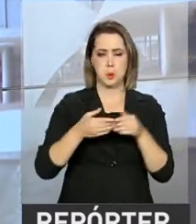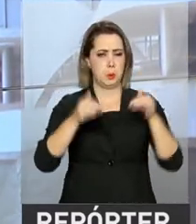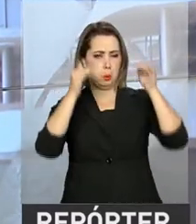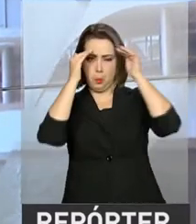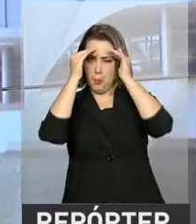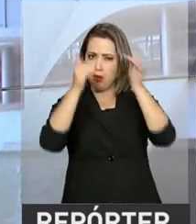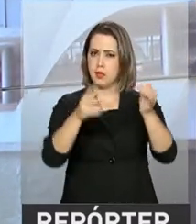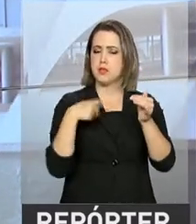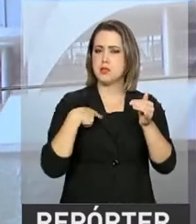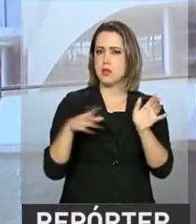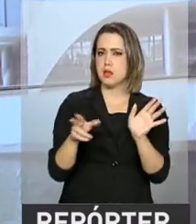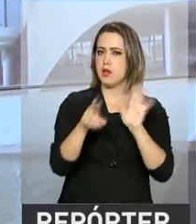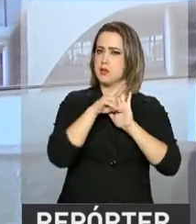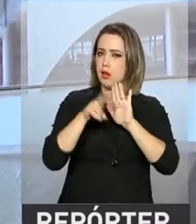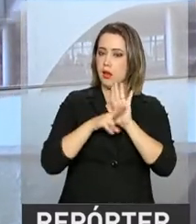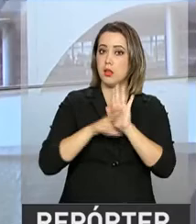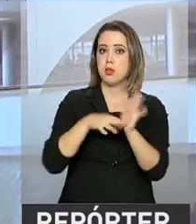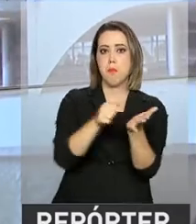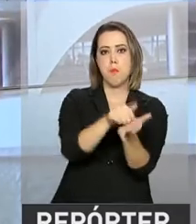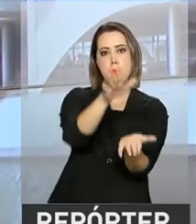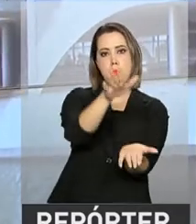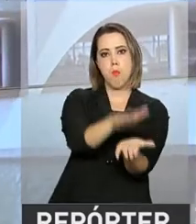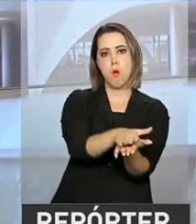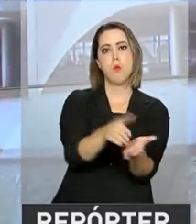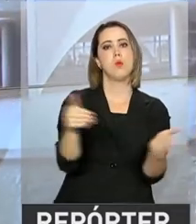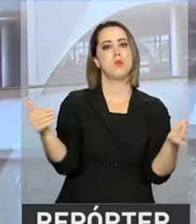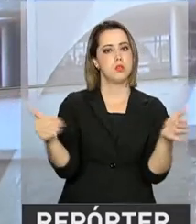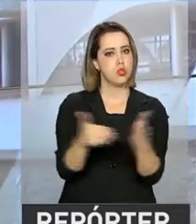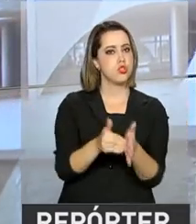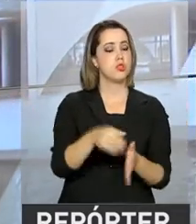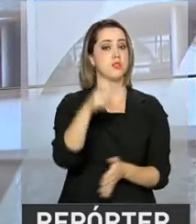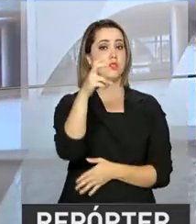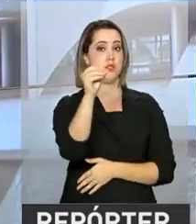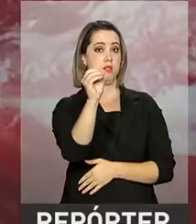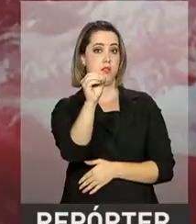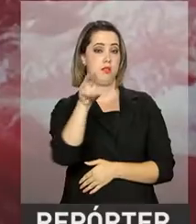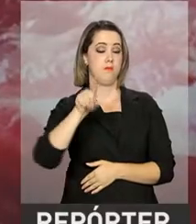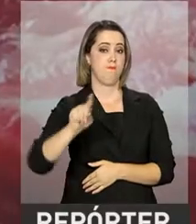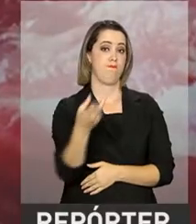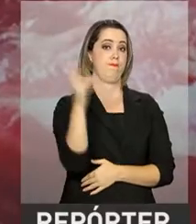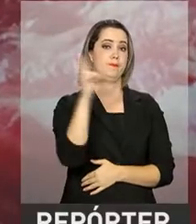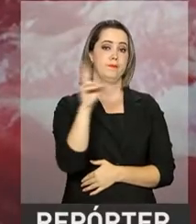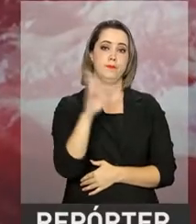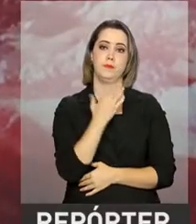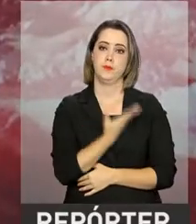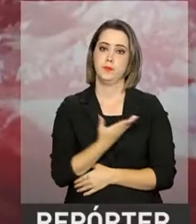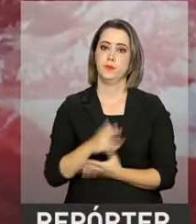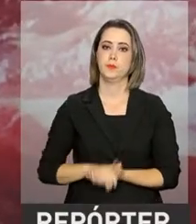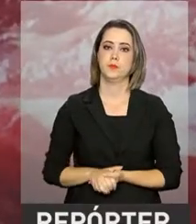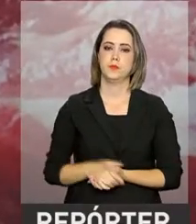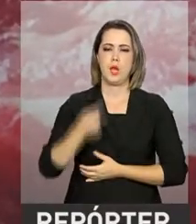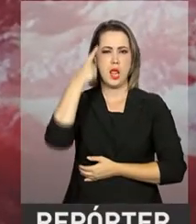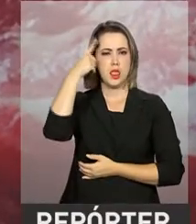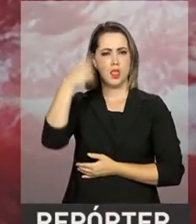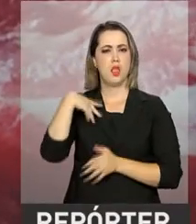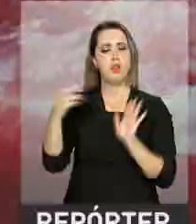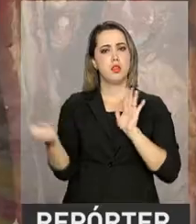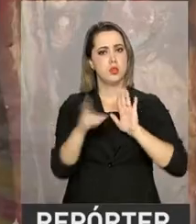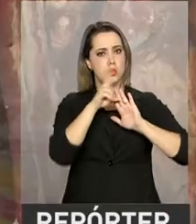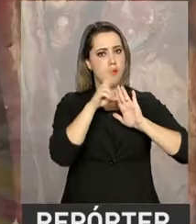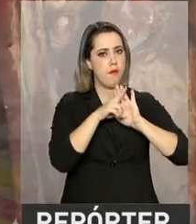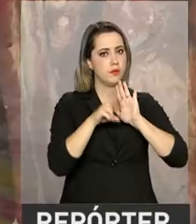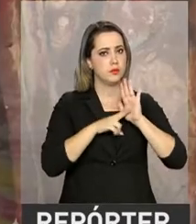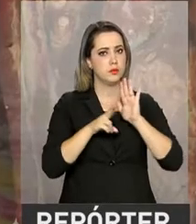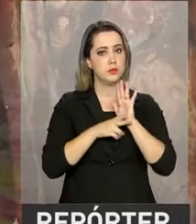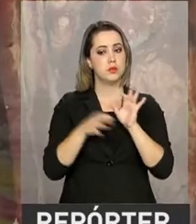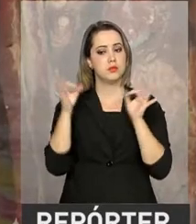regras sanitárias vão pagar multa que pode chegar a 500 mil reais a idéia é essa revisão é adequar a